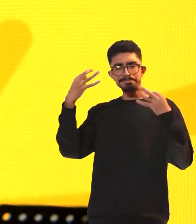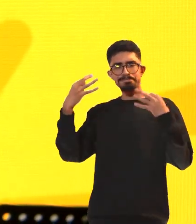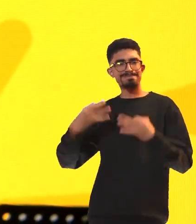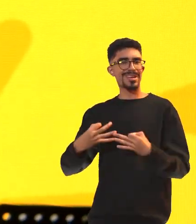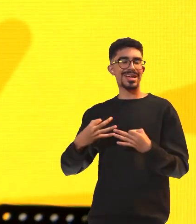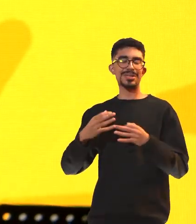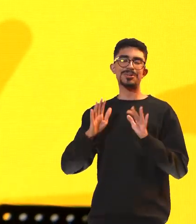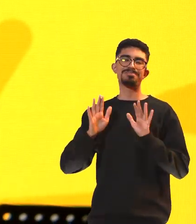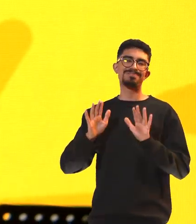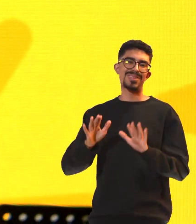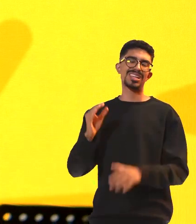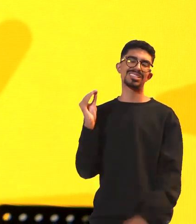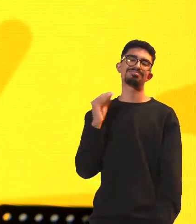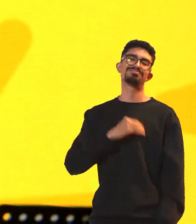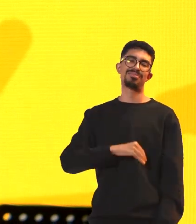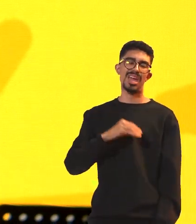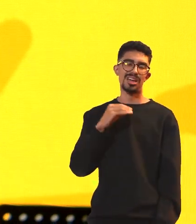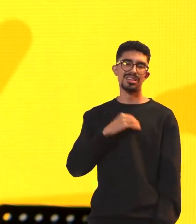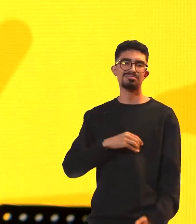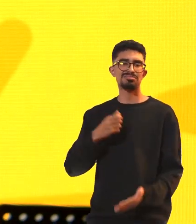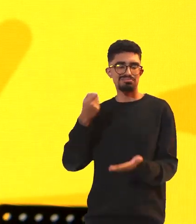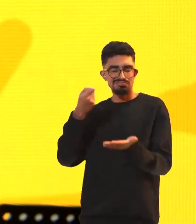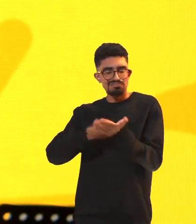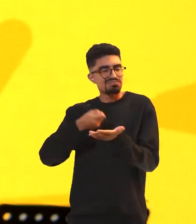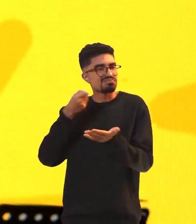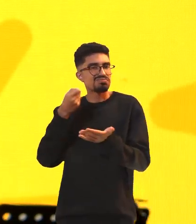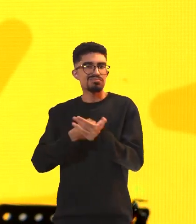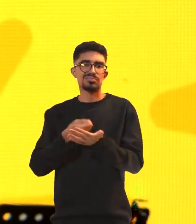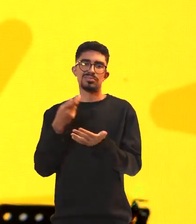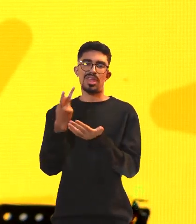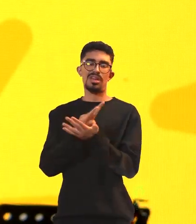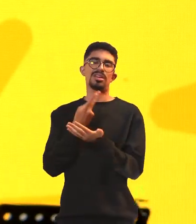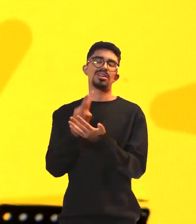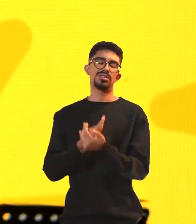pecar. Ele insiste no erro.